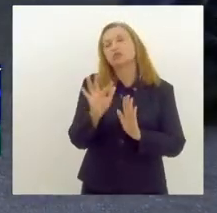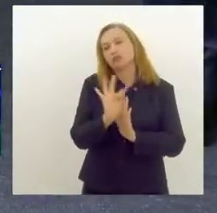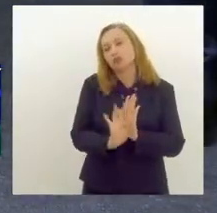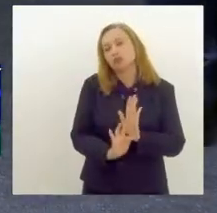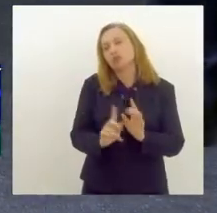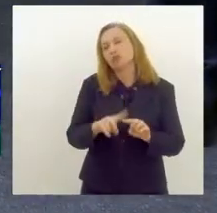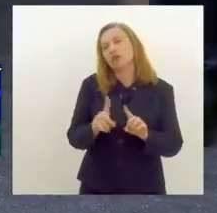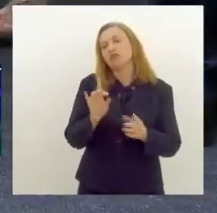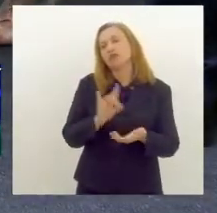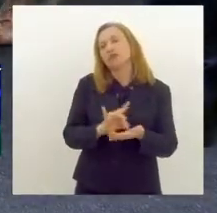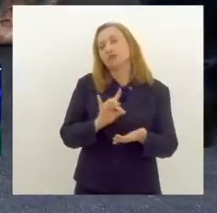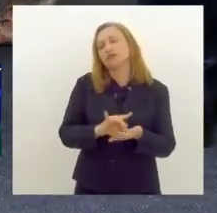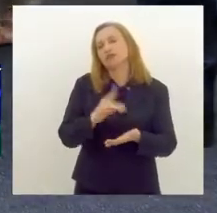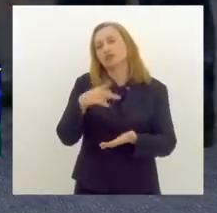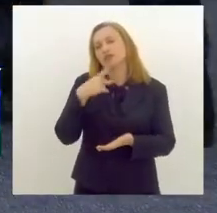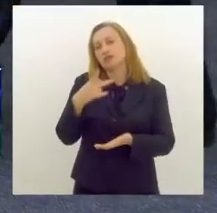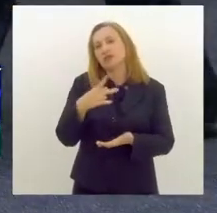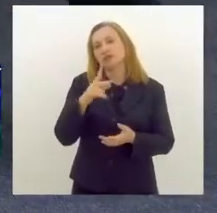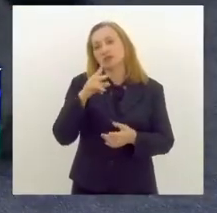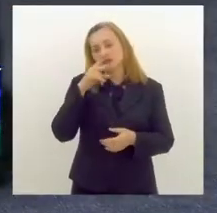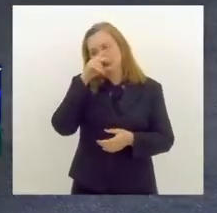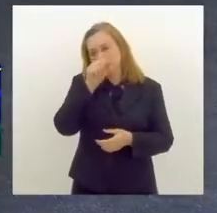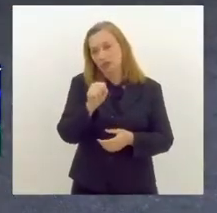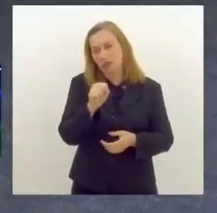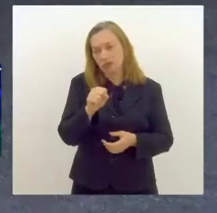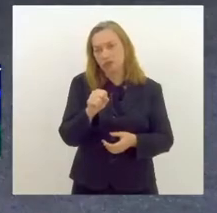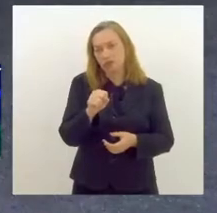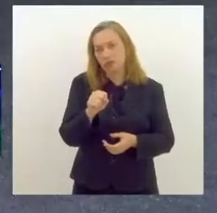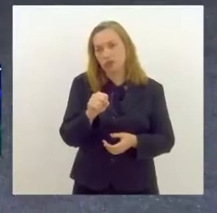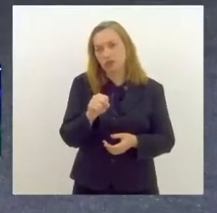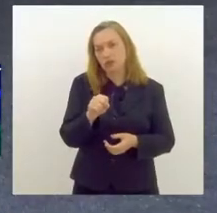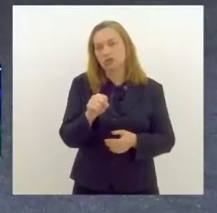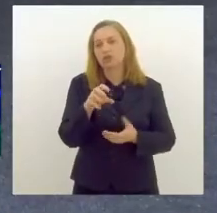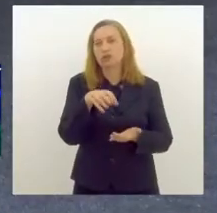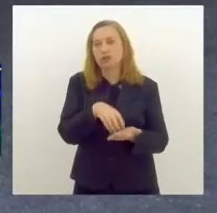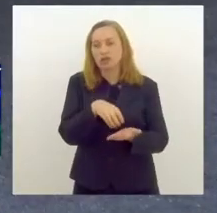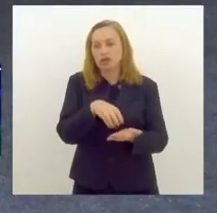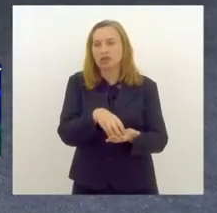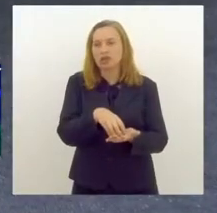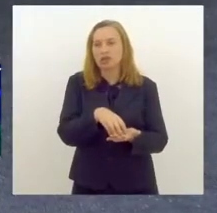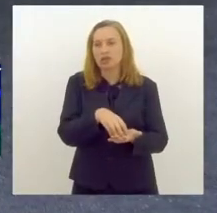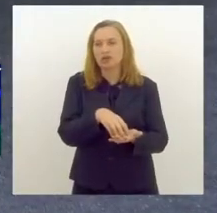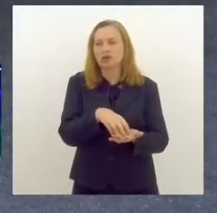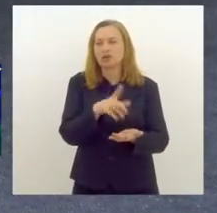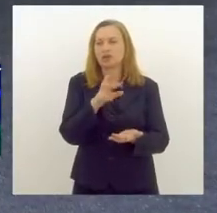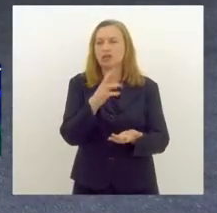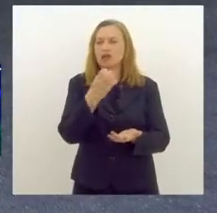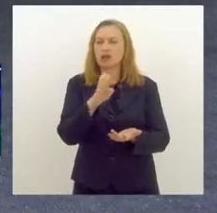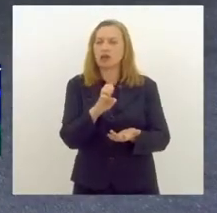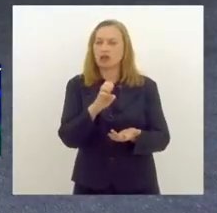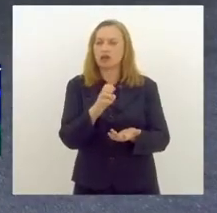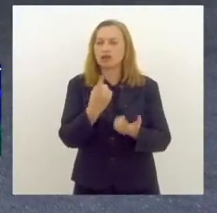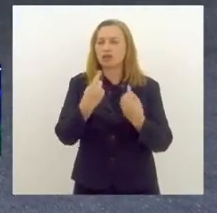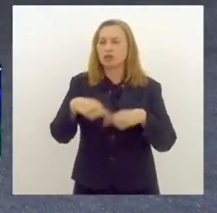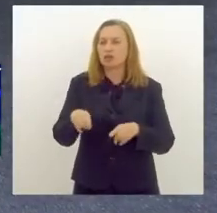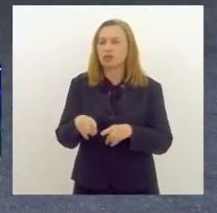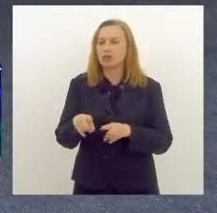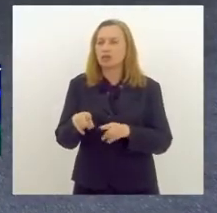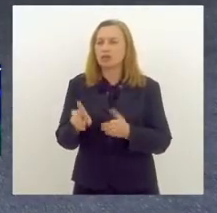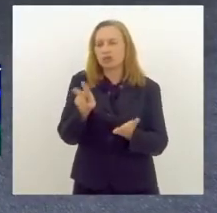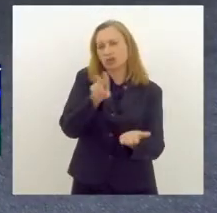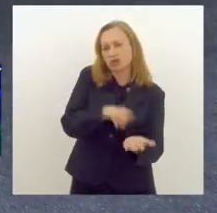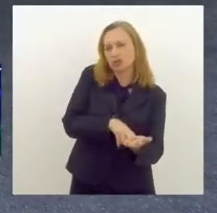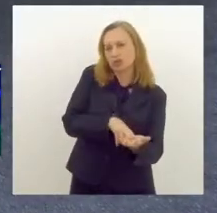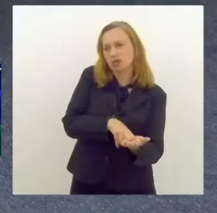mas realmente reafirmar aqui a força da RAPS, a força da rede substitutiva e contrariar a perspectiva da internação compulsória e